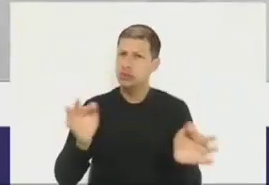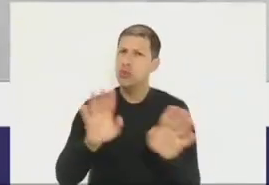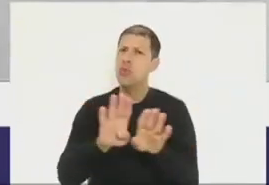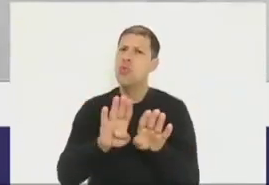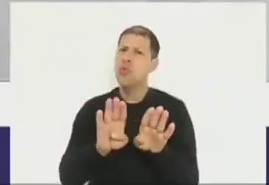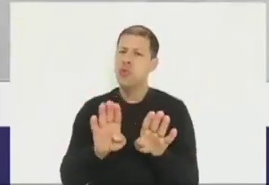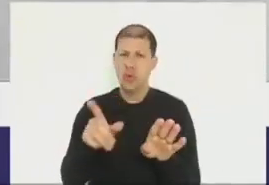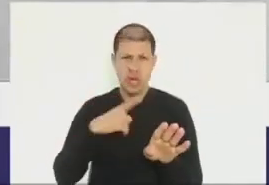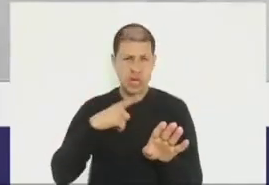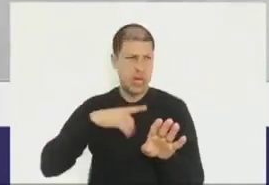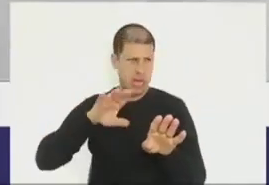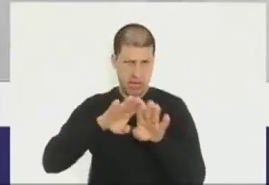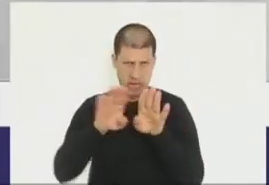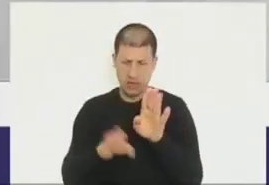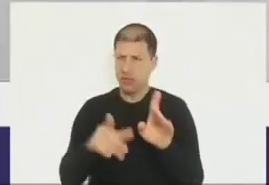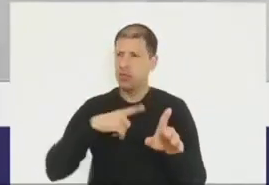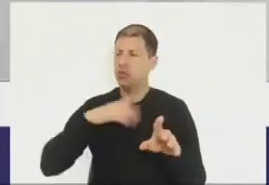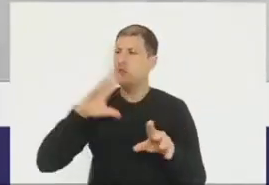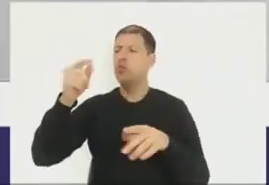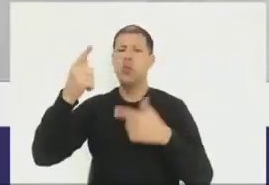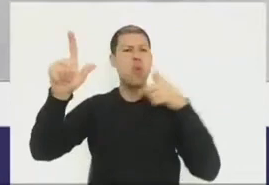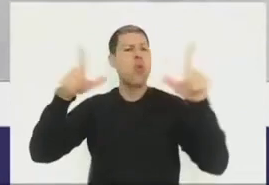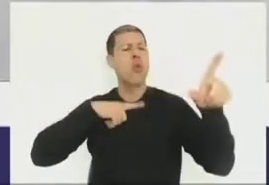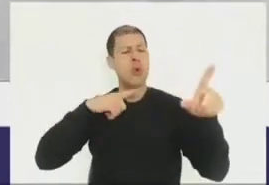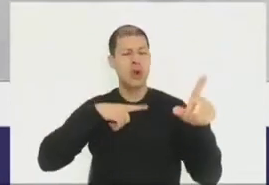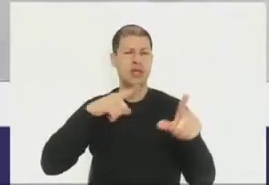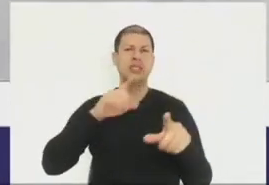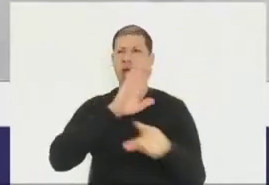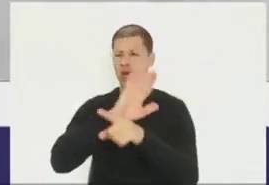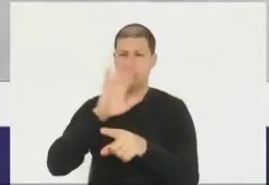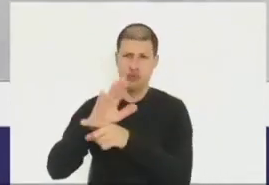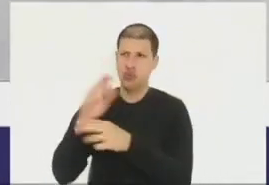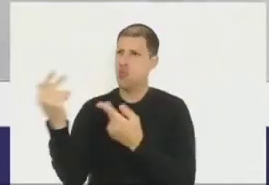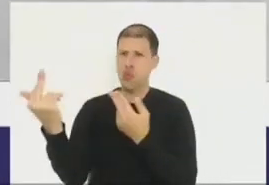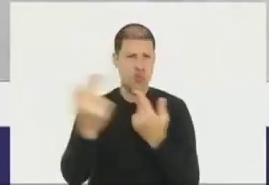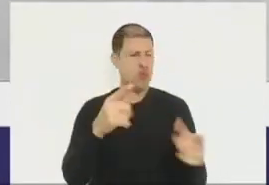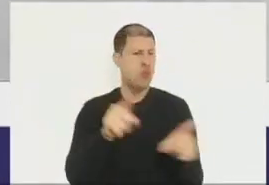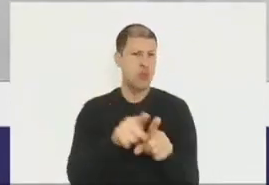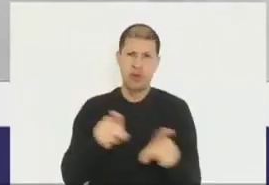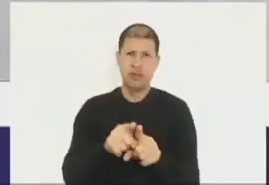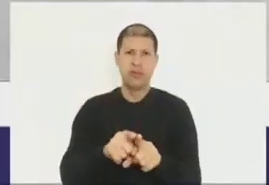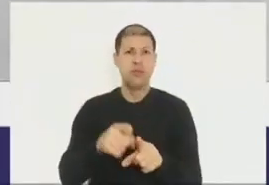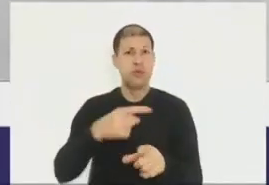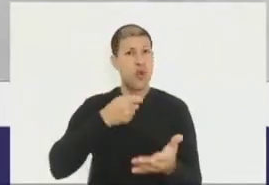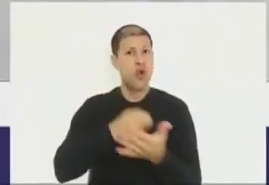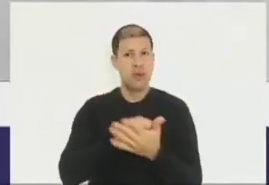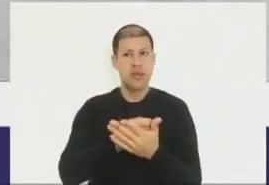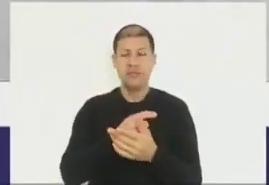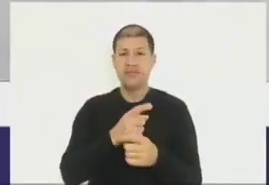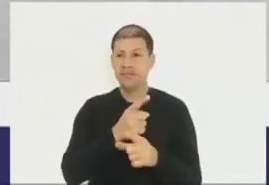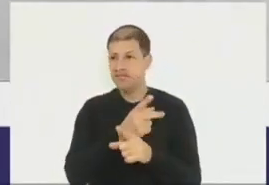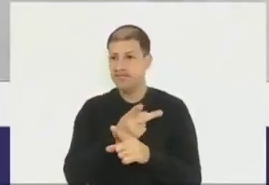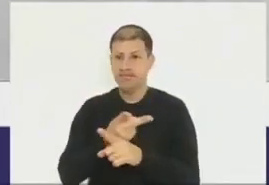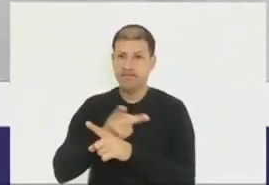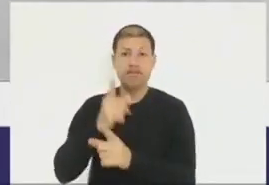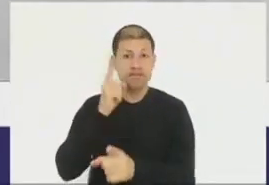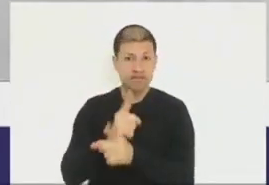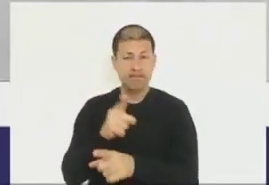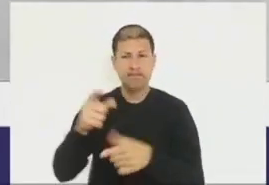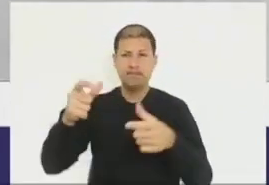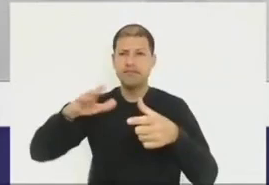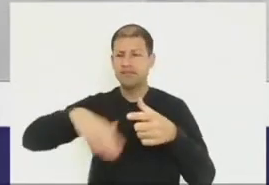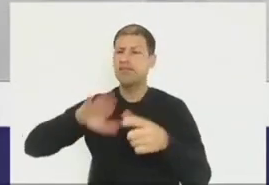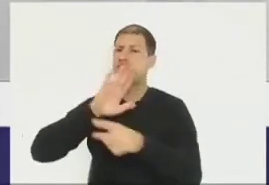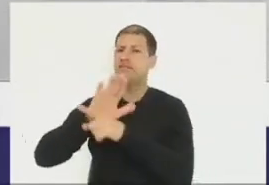os outros bairros têm também. Então é obrigação nossa achar um canto e contemplar ali os moradores